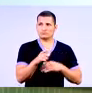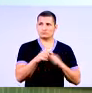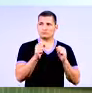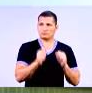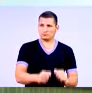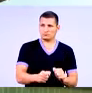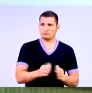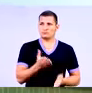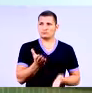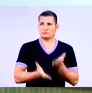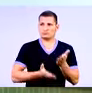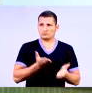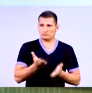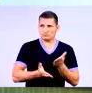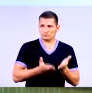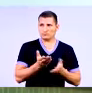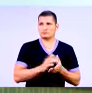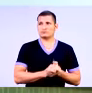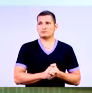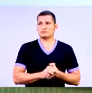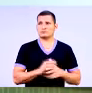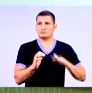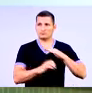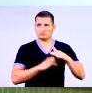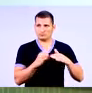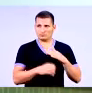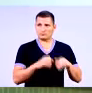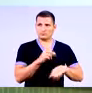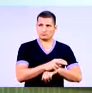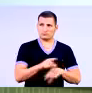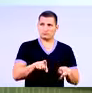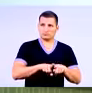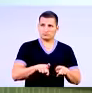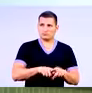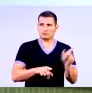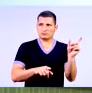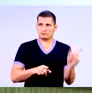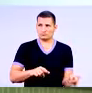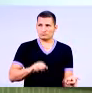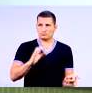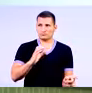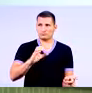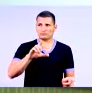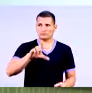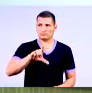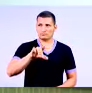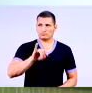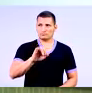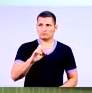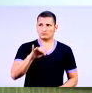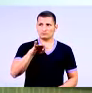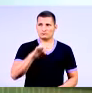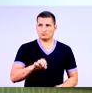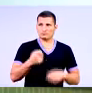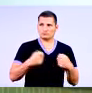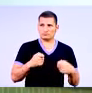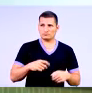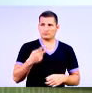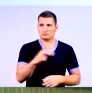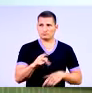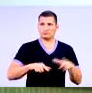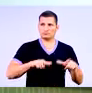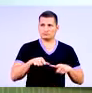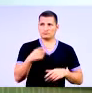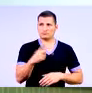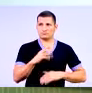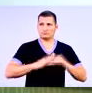atender tanto a empresa que lhe contratou, quanto o cliente que necessita dos seus serviços e do seu